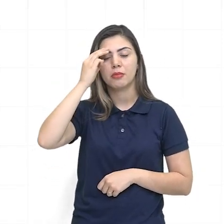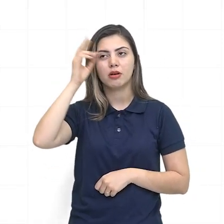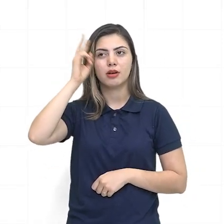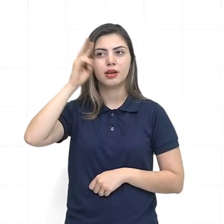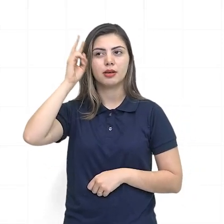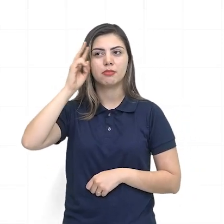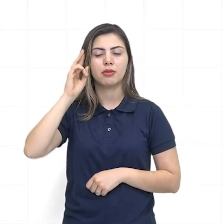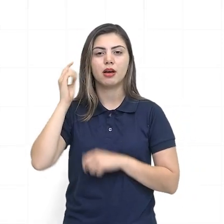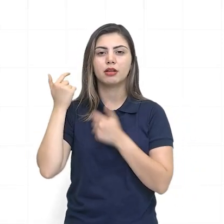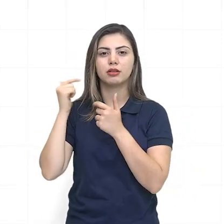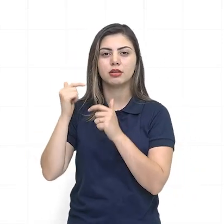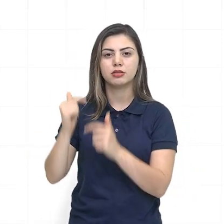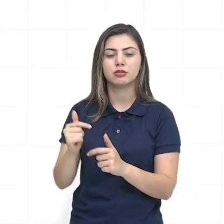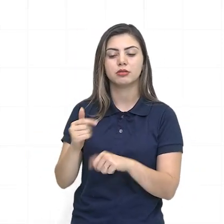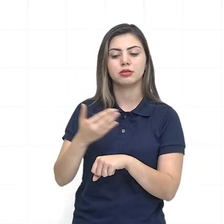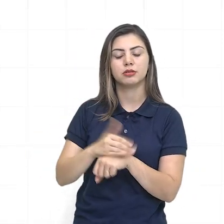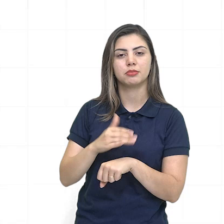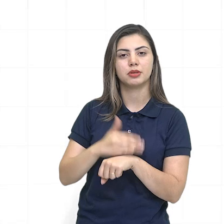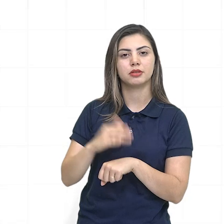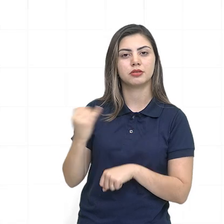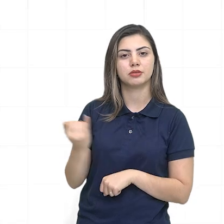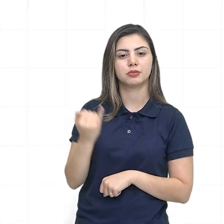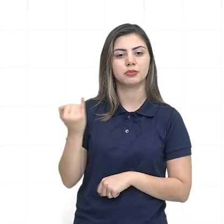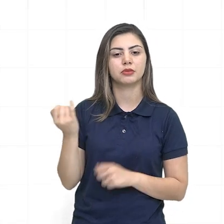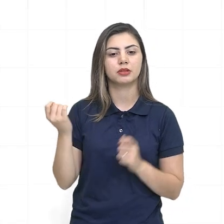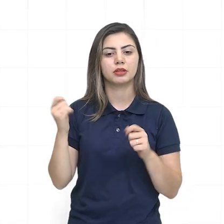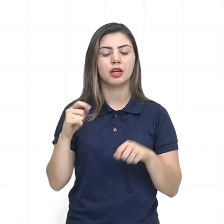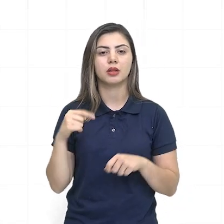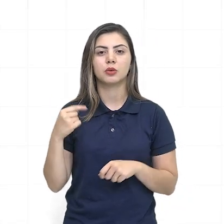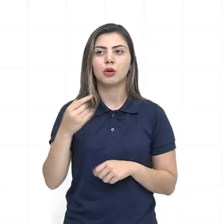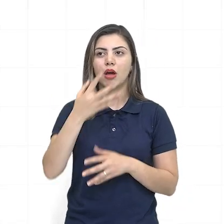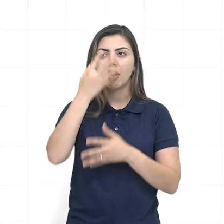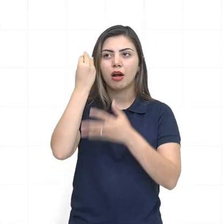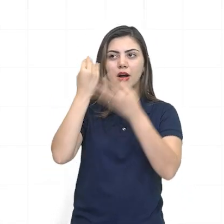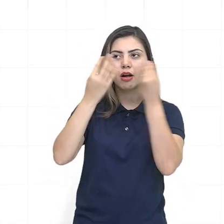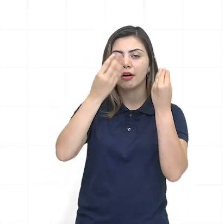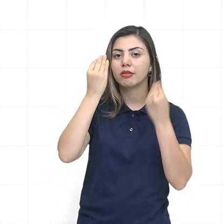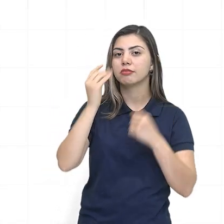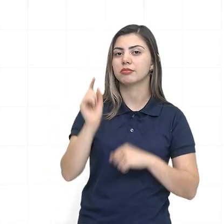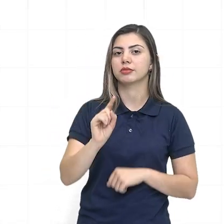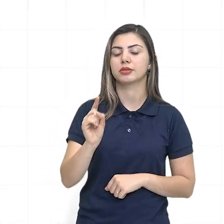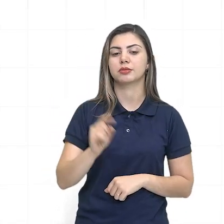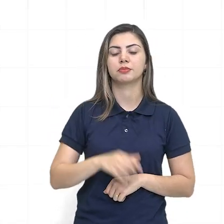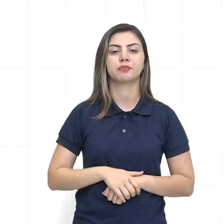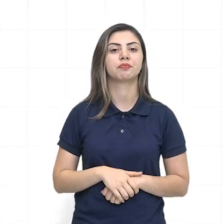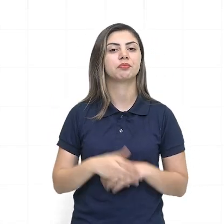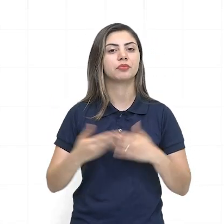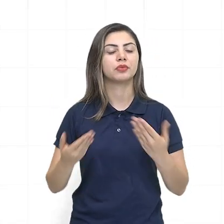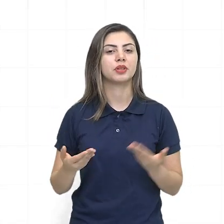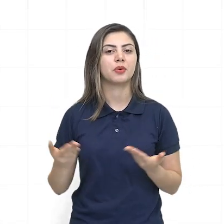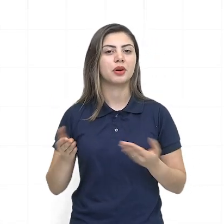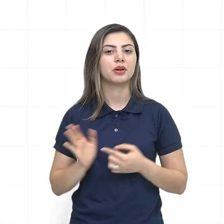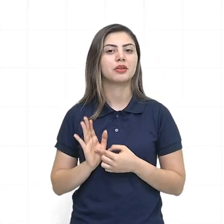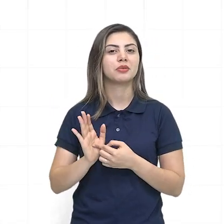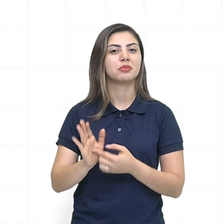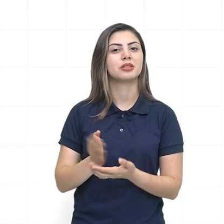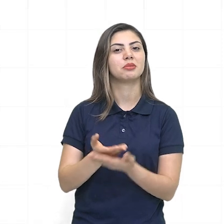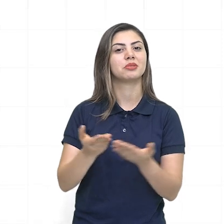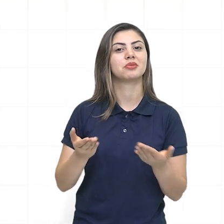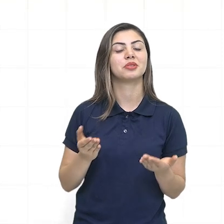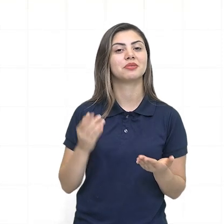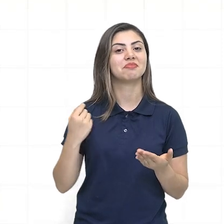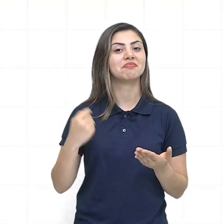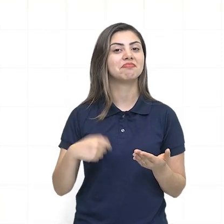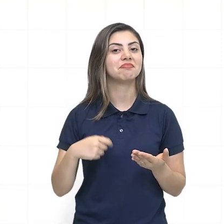práticas importantes, garantindo que não sejam esquecidas com o tempo. O que eu queria que você olhasse com muita atenção.